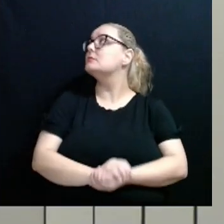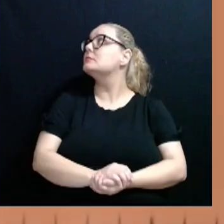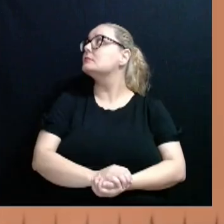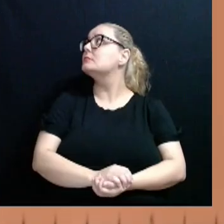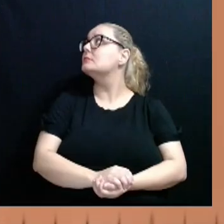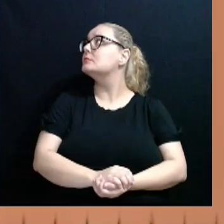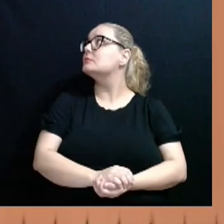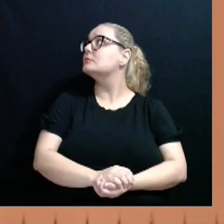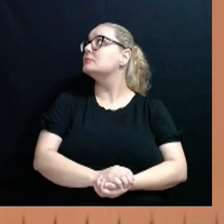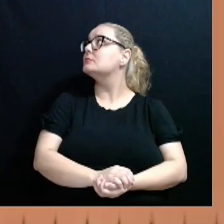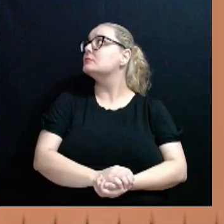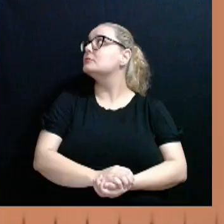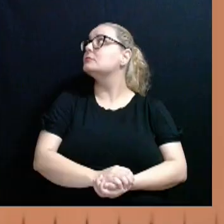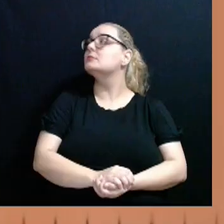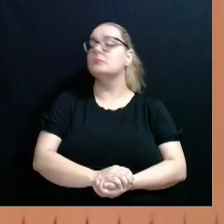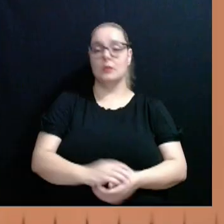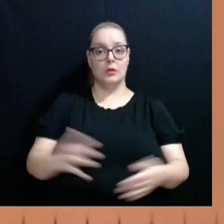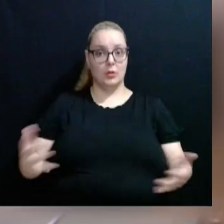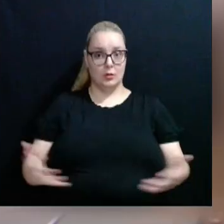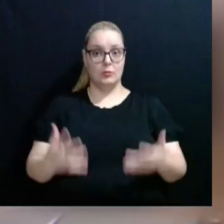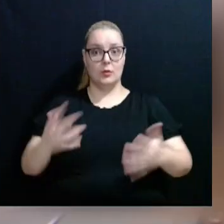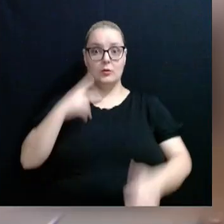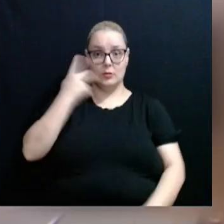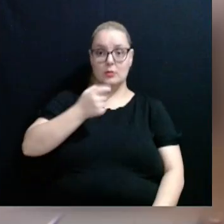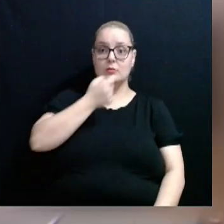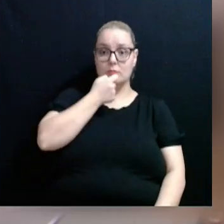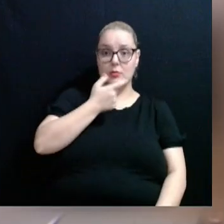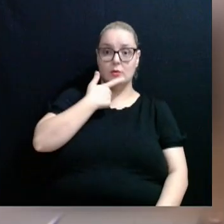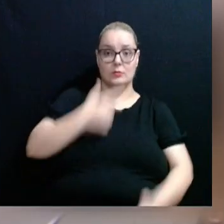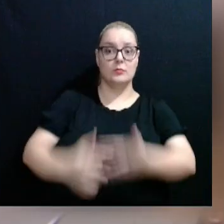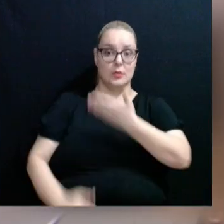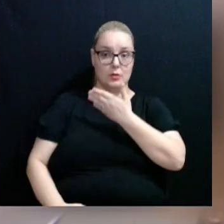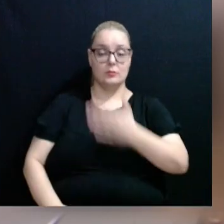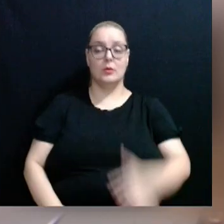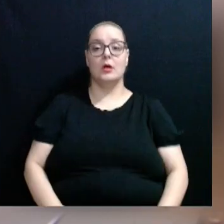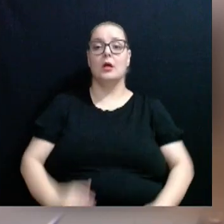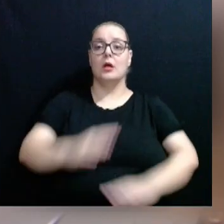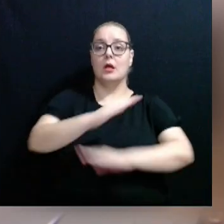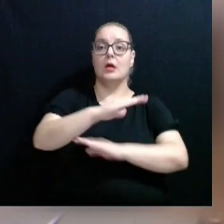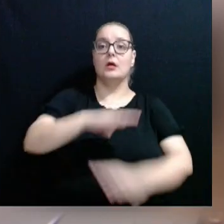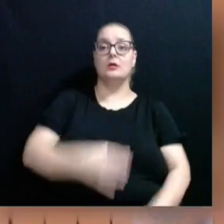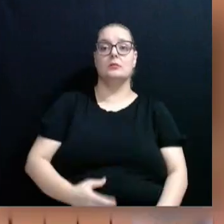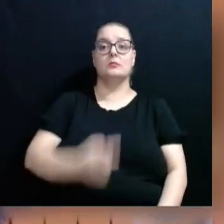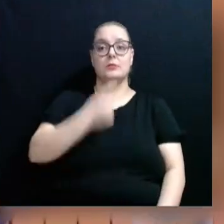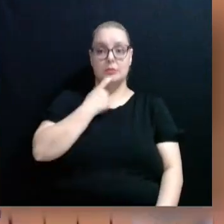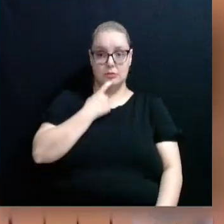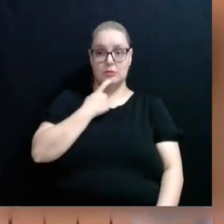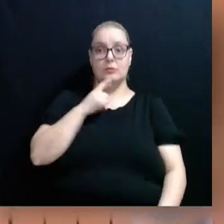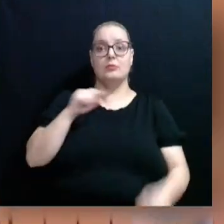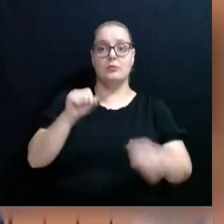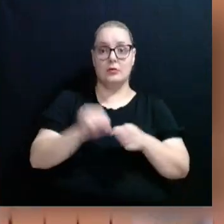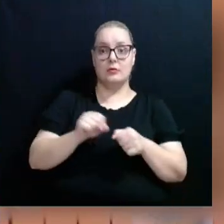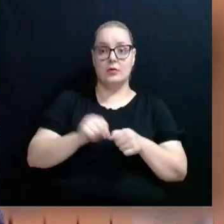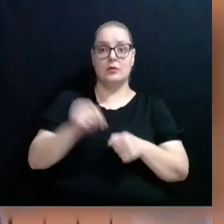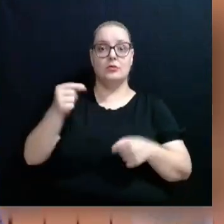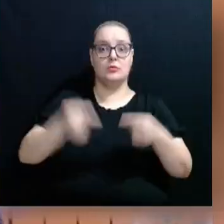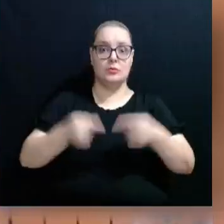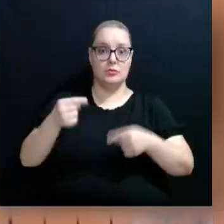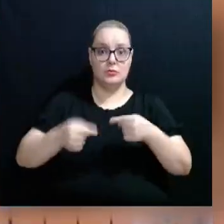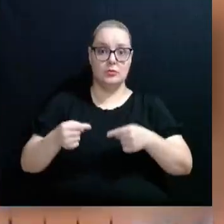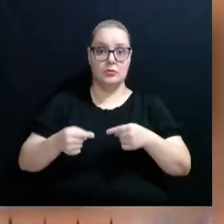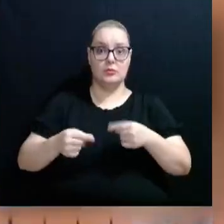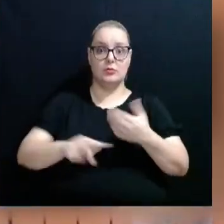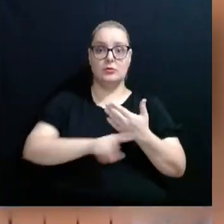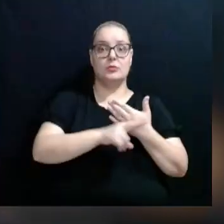Por iniciativa da vereadora Fernanda Souto, a Câmara Municipal de Campinas realizou um debate sobre os impactos do fim